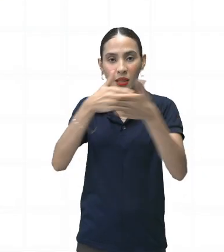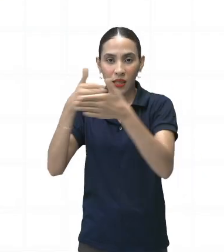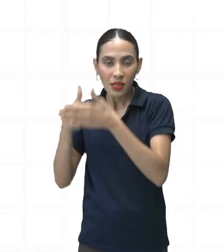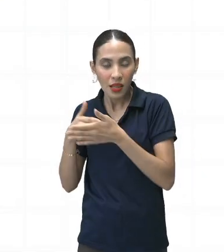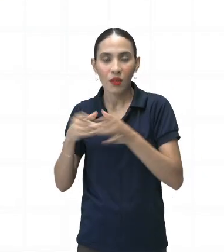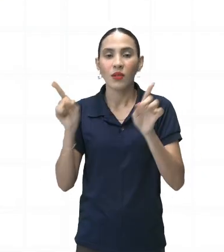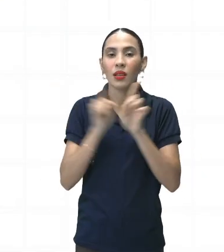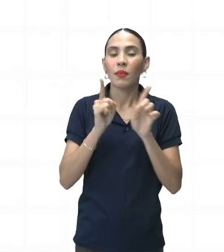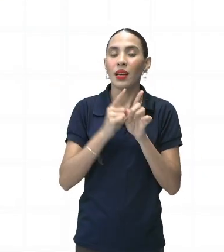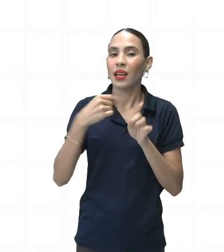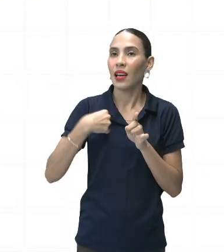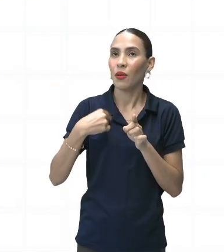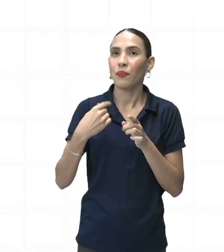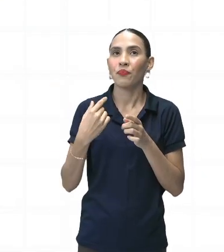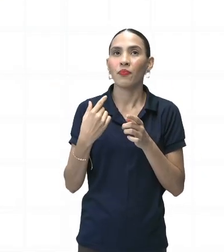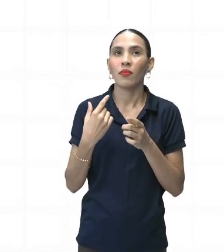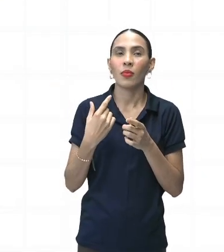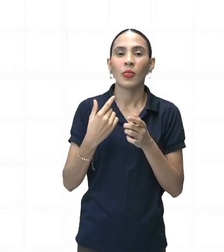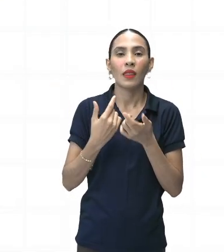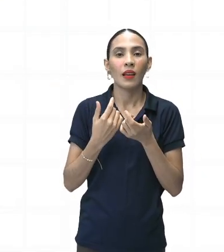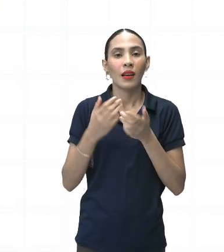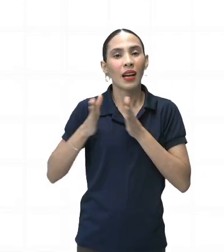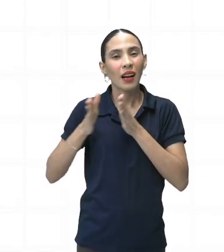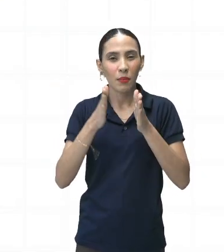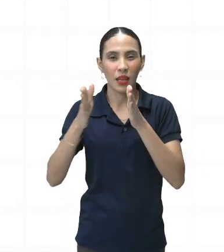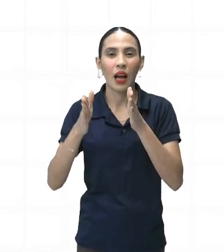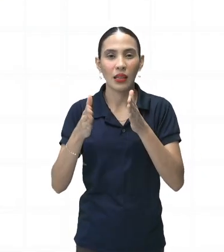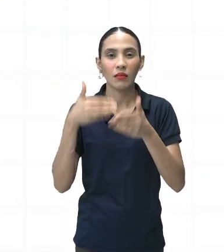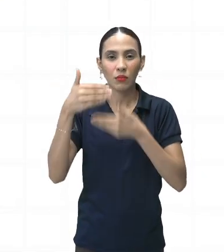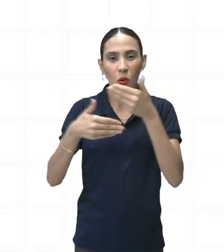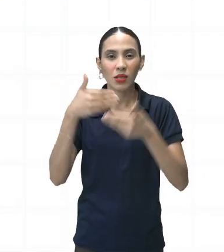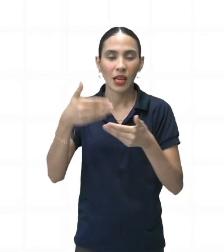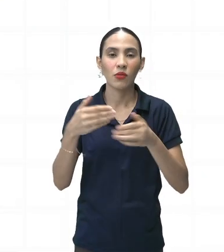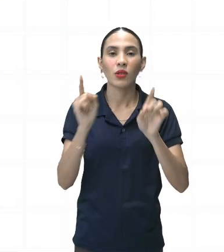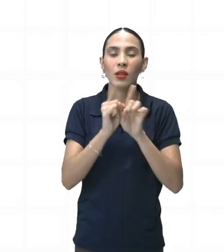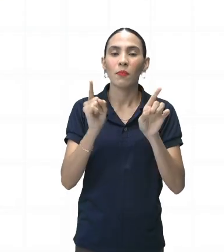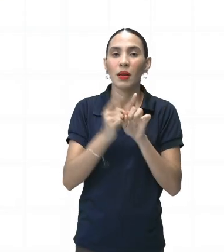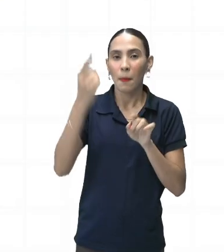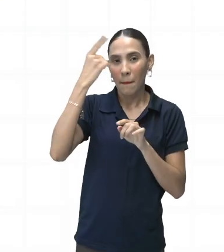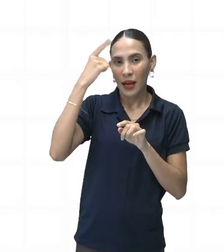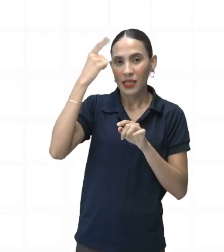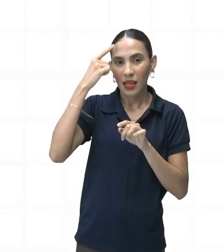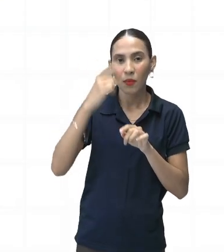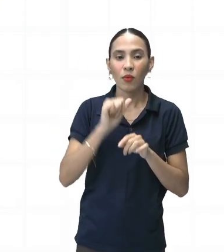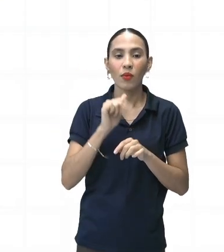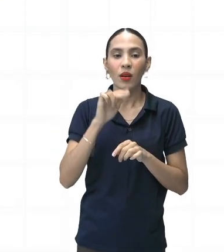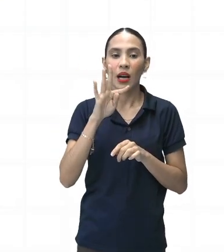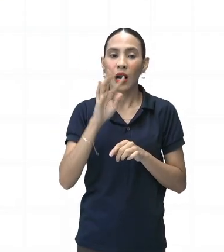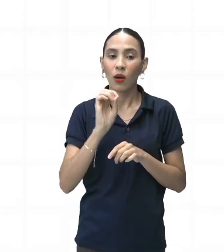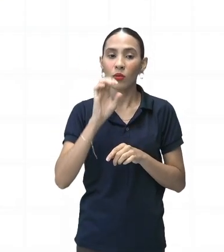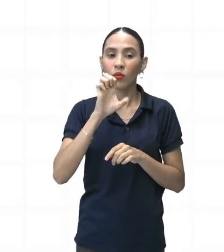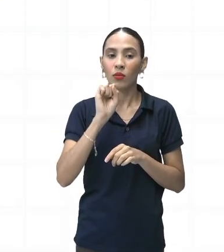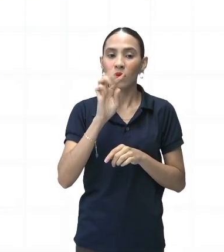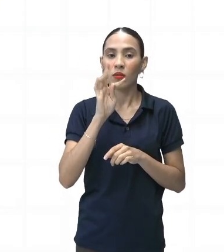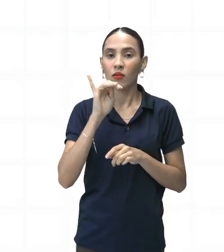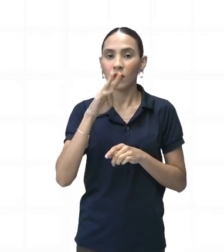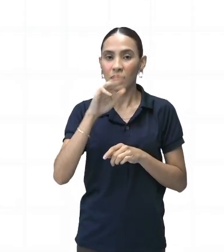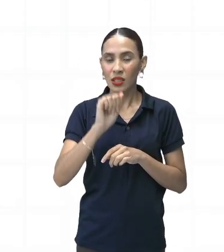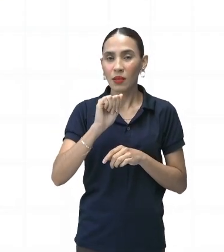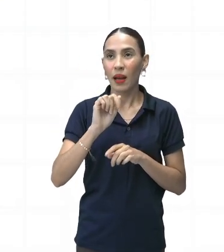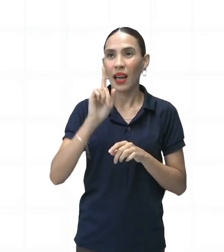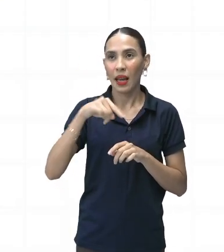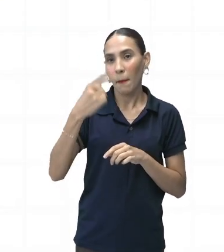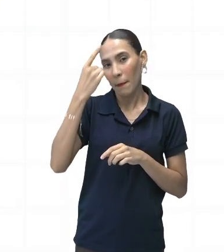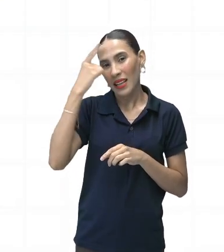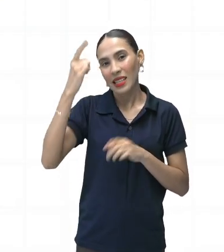partir daquilo que te compõe a tua caminhada. Quando pensamos na autoestima, é pensar qual é